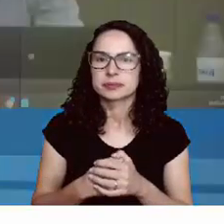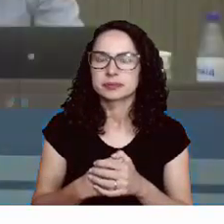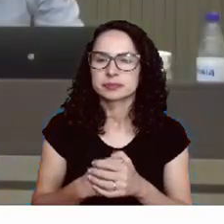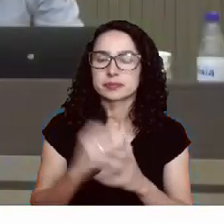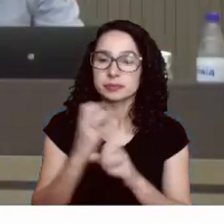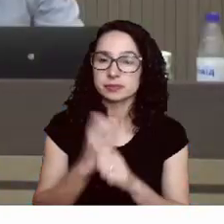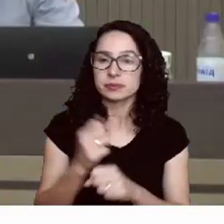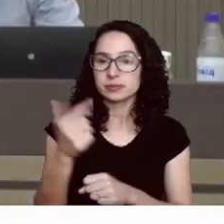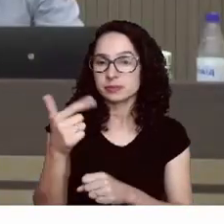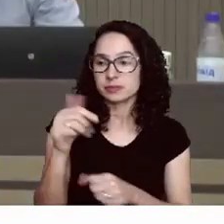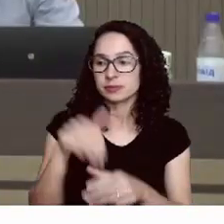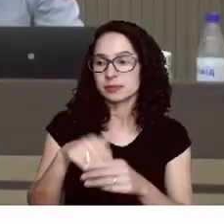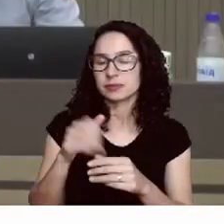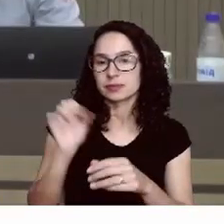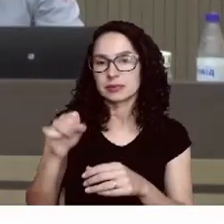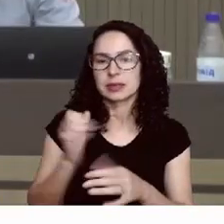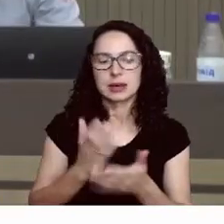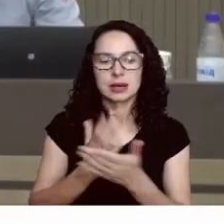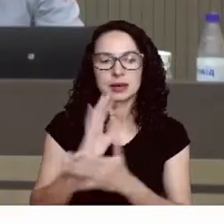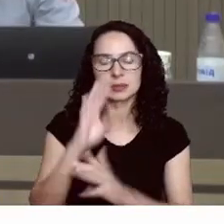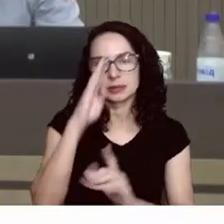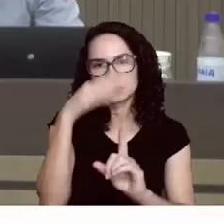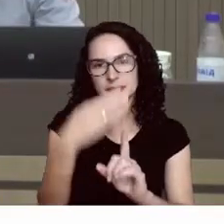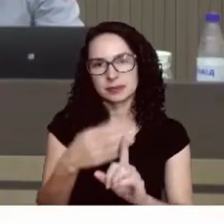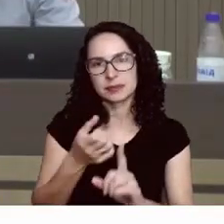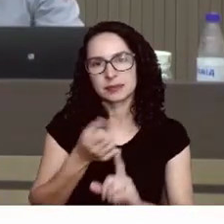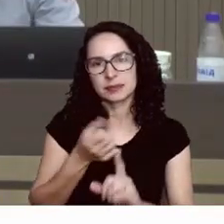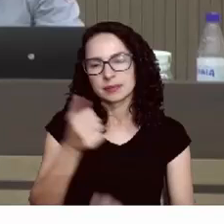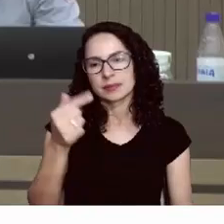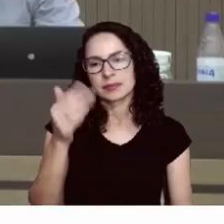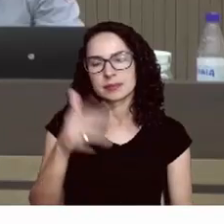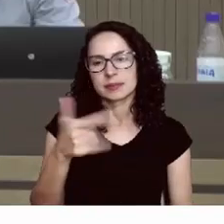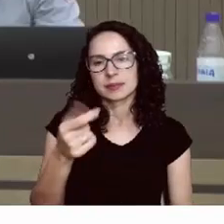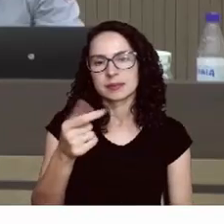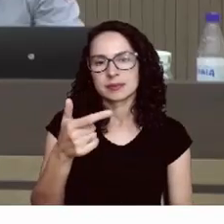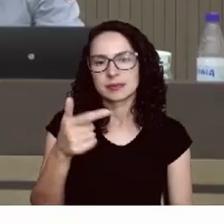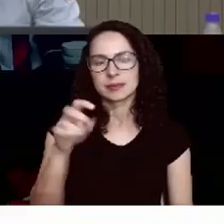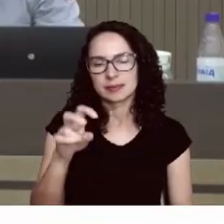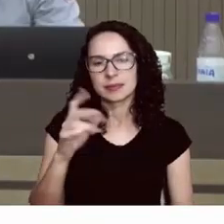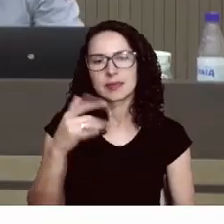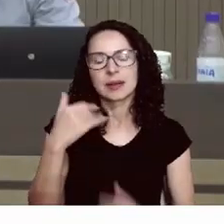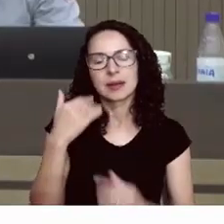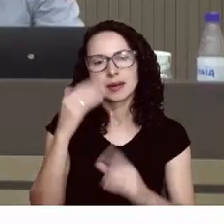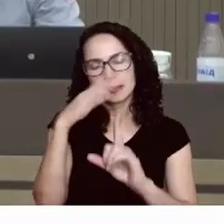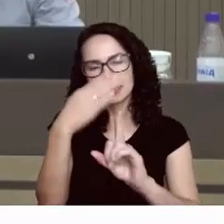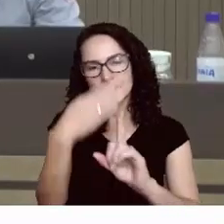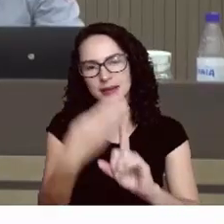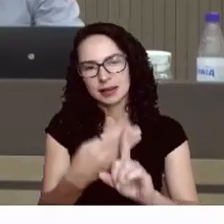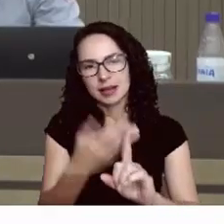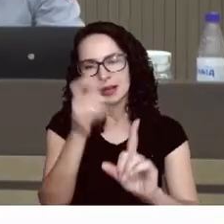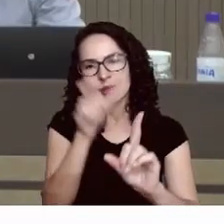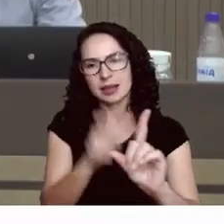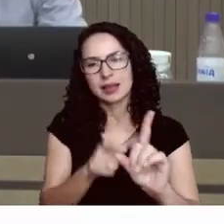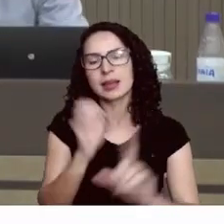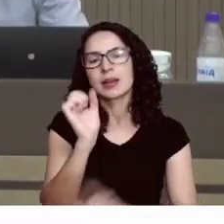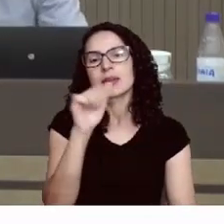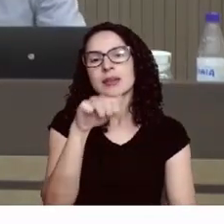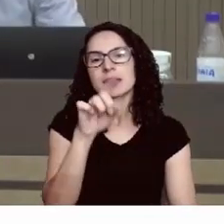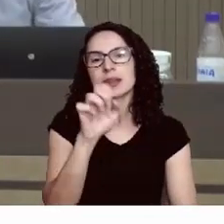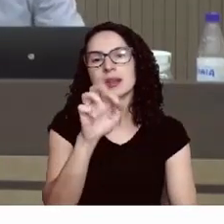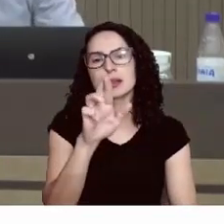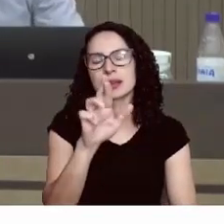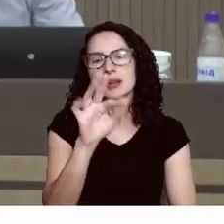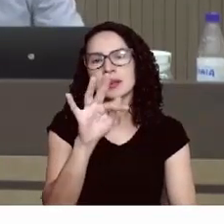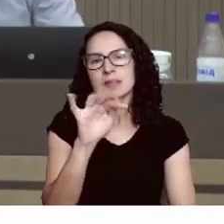está aprovada a moção número 7, 2025. Moção de aplausos e congratulações ao senhor Sander Fernandes Silva pelos